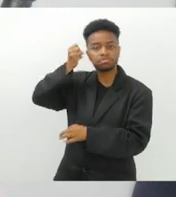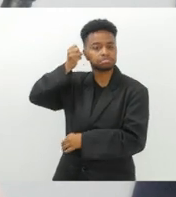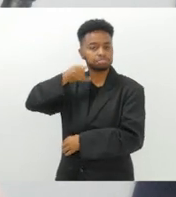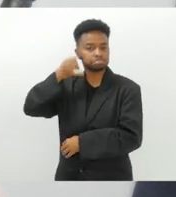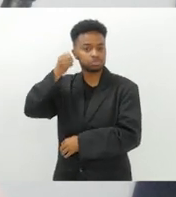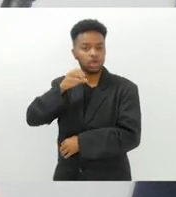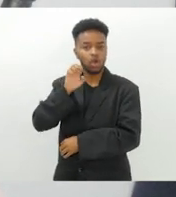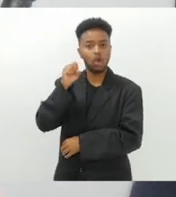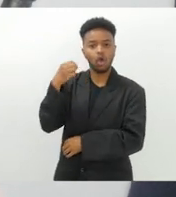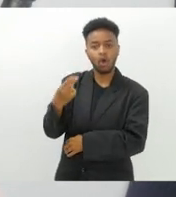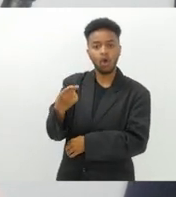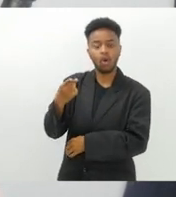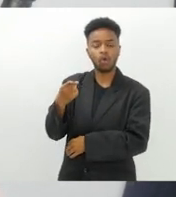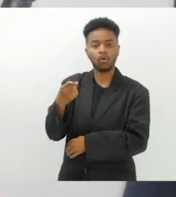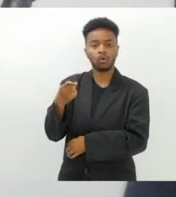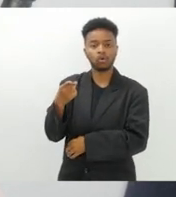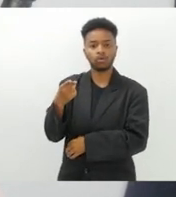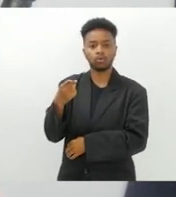audiodescrição ou